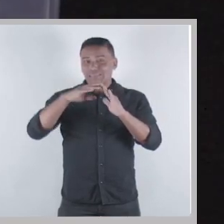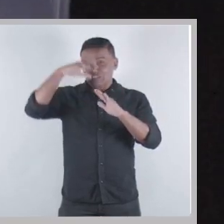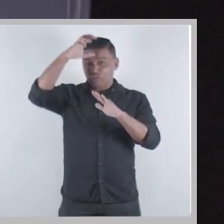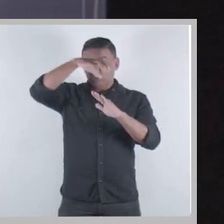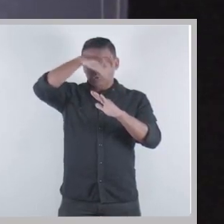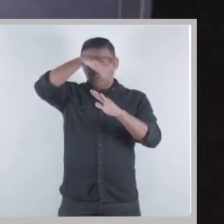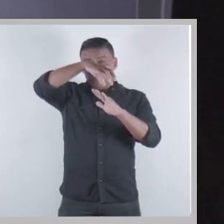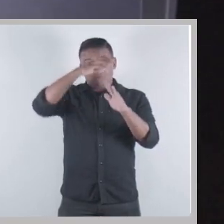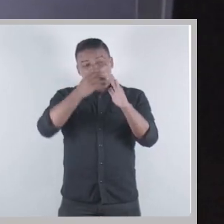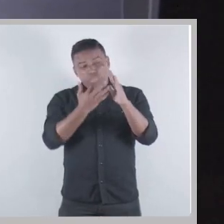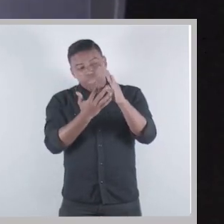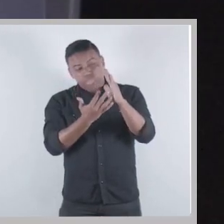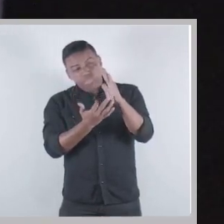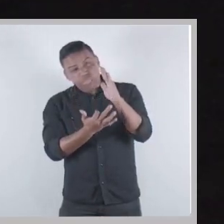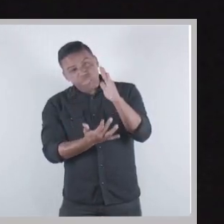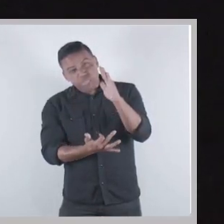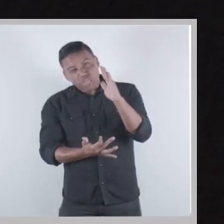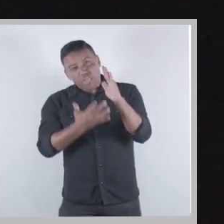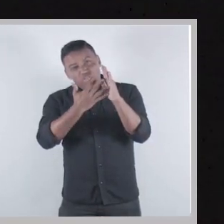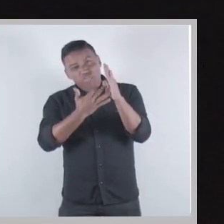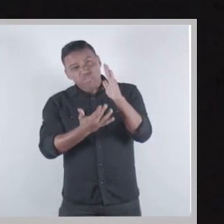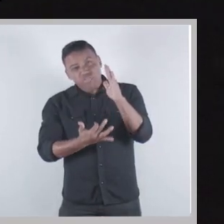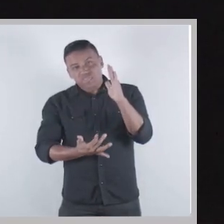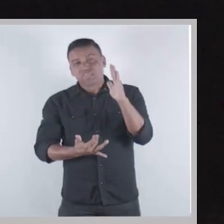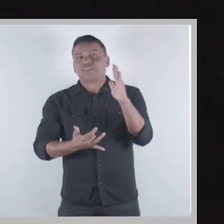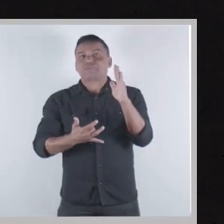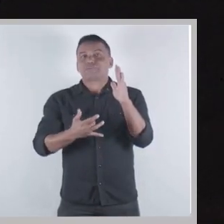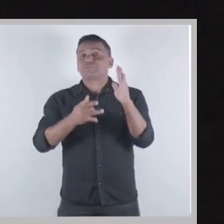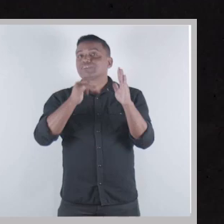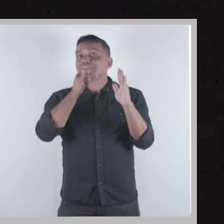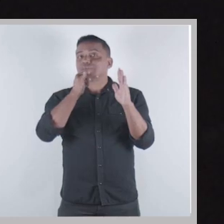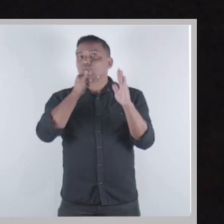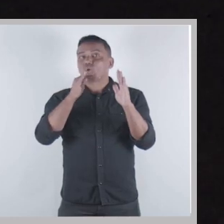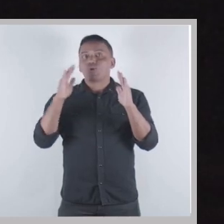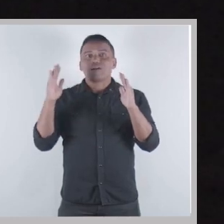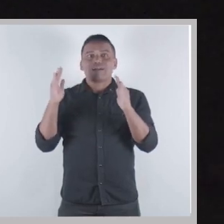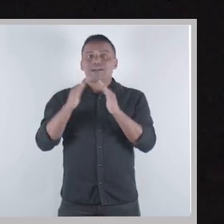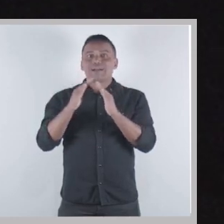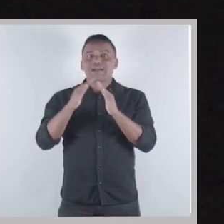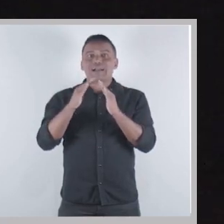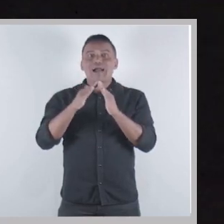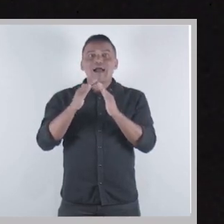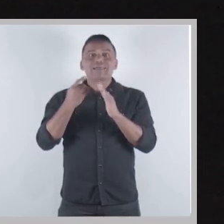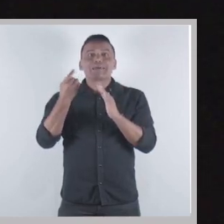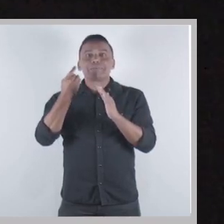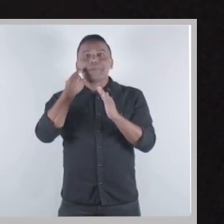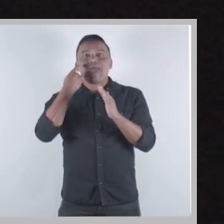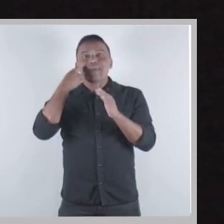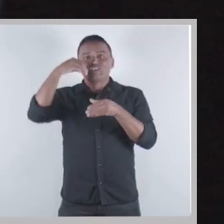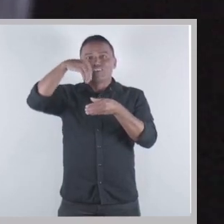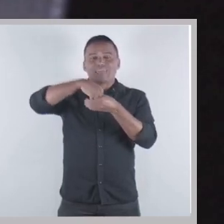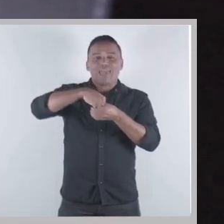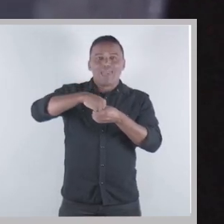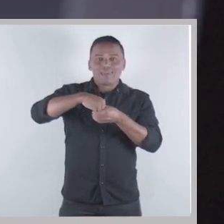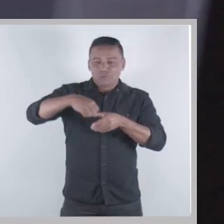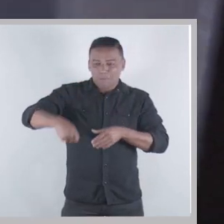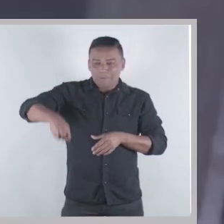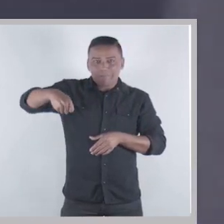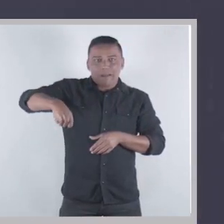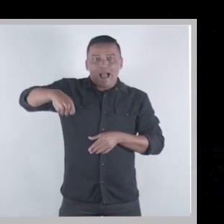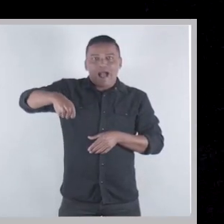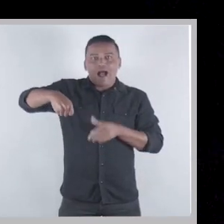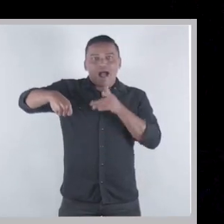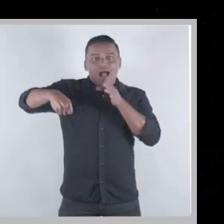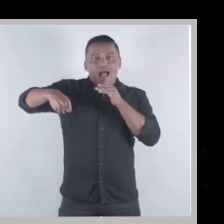com infiltrações, casas invadidas, né, no meu imaginário por peixes, baldes que